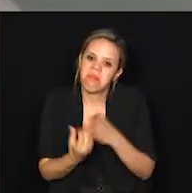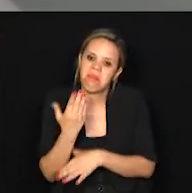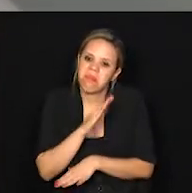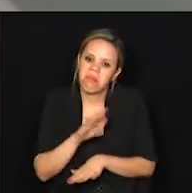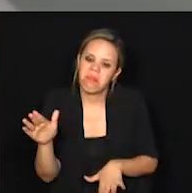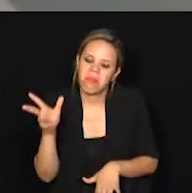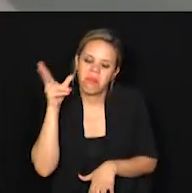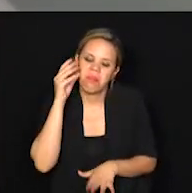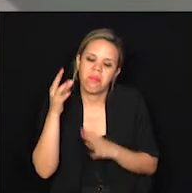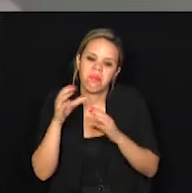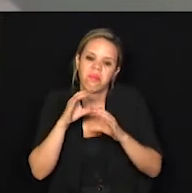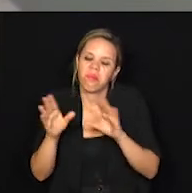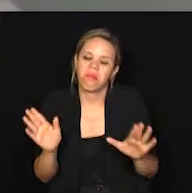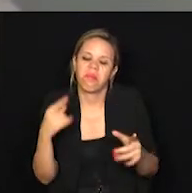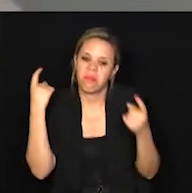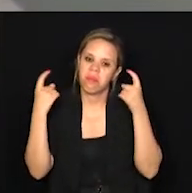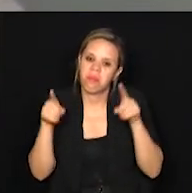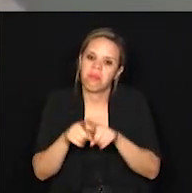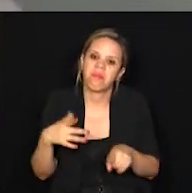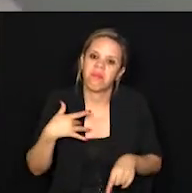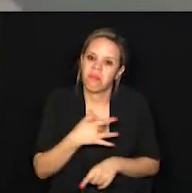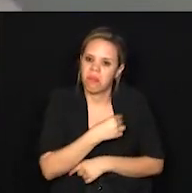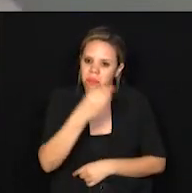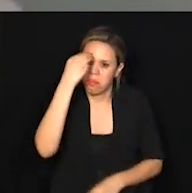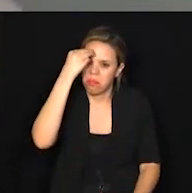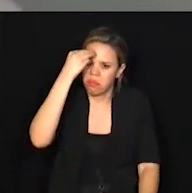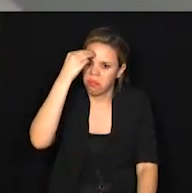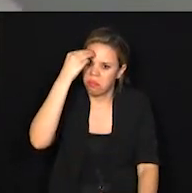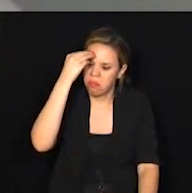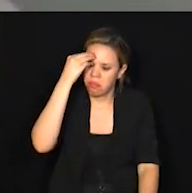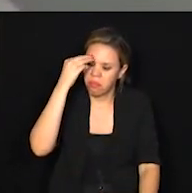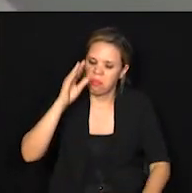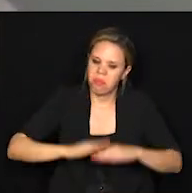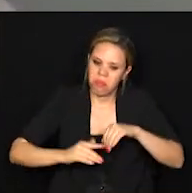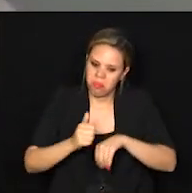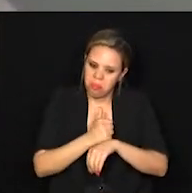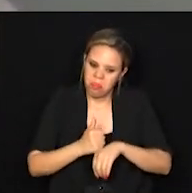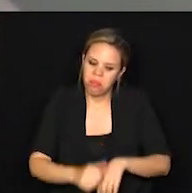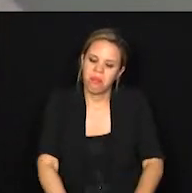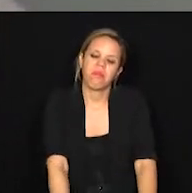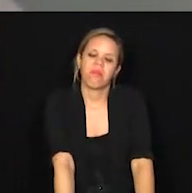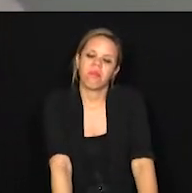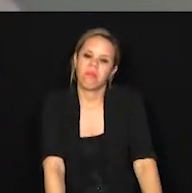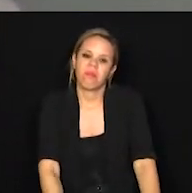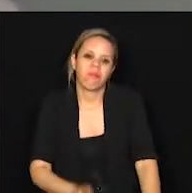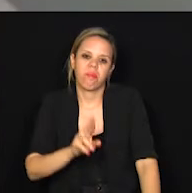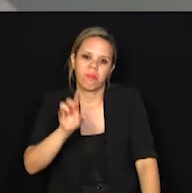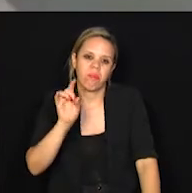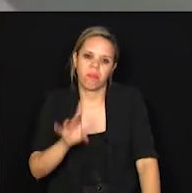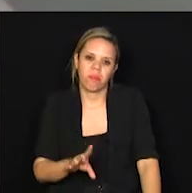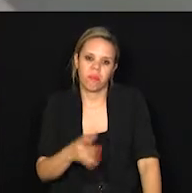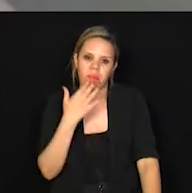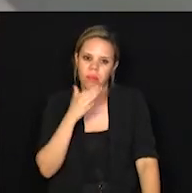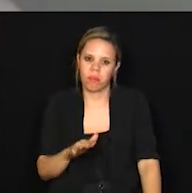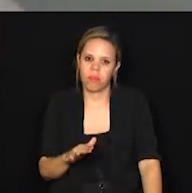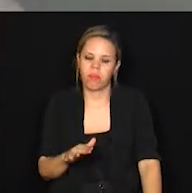poder dar suporte para essas famílias, né, porque esse é um momento humanitário, não é? E